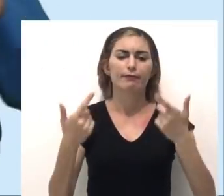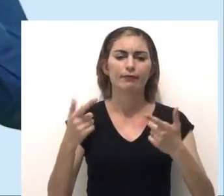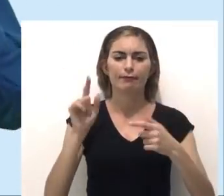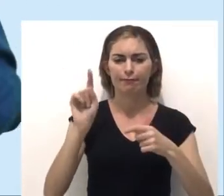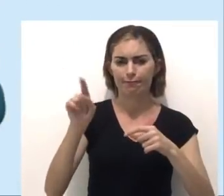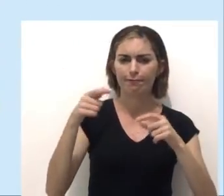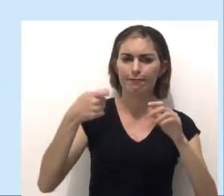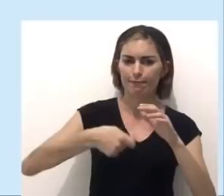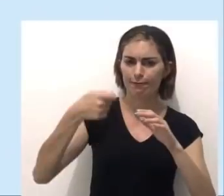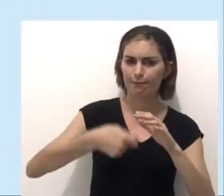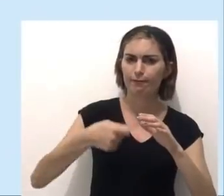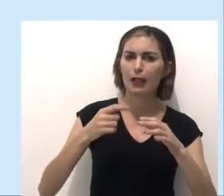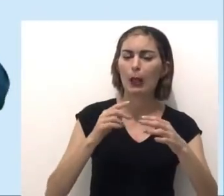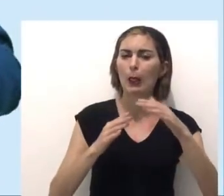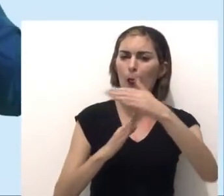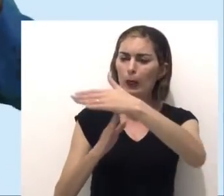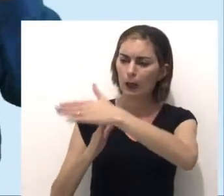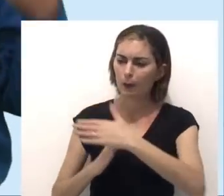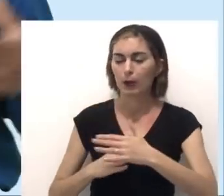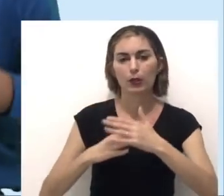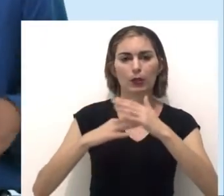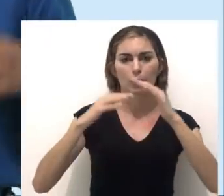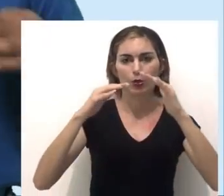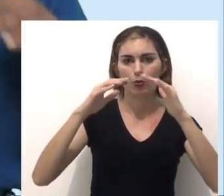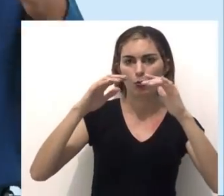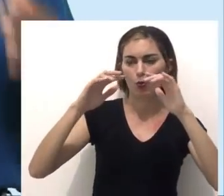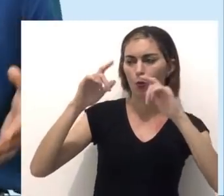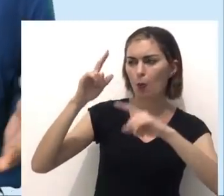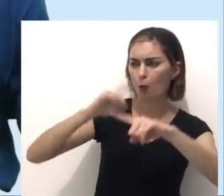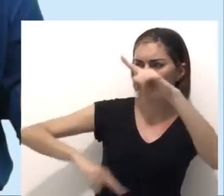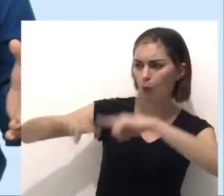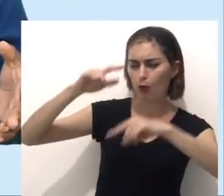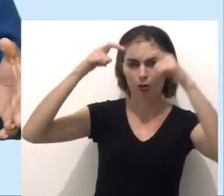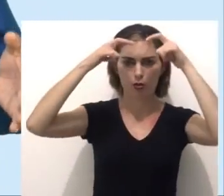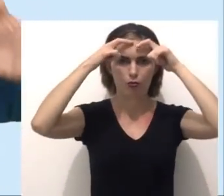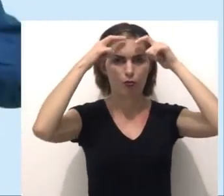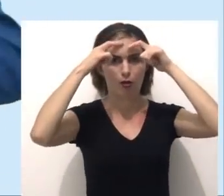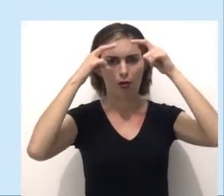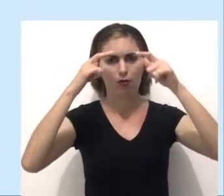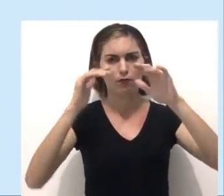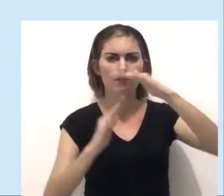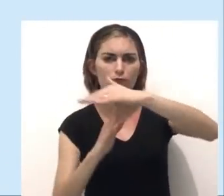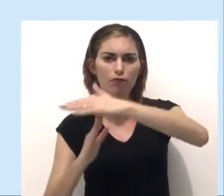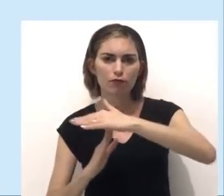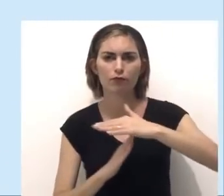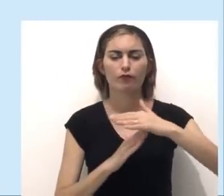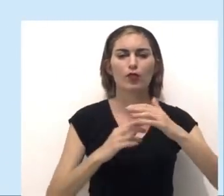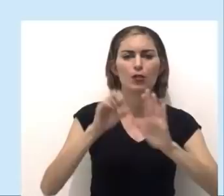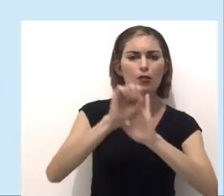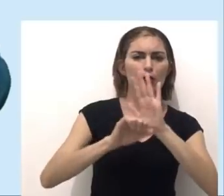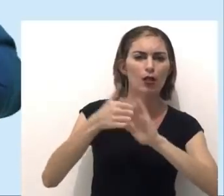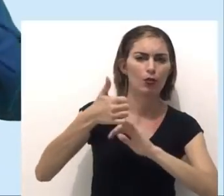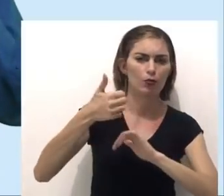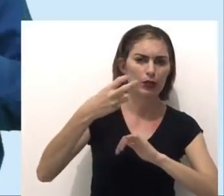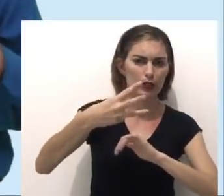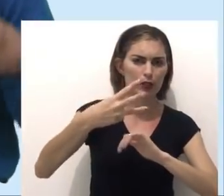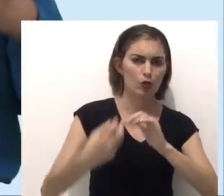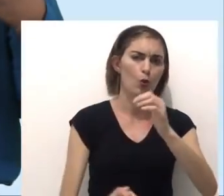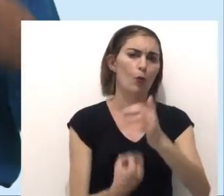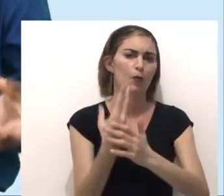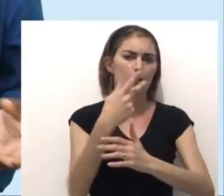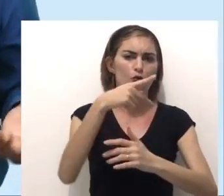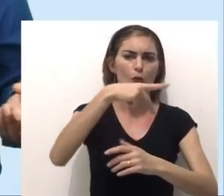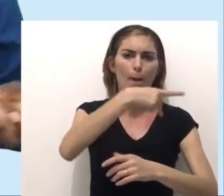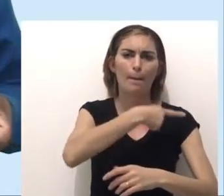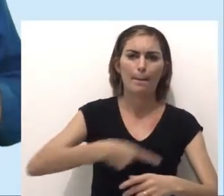em 1215, limitando o poder real. No século XIII, formou-se o